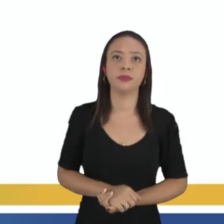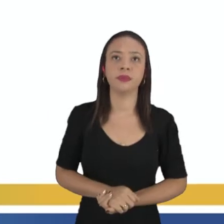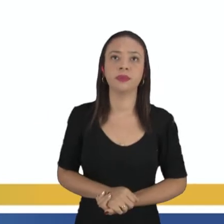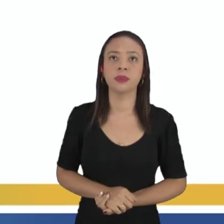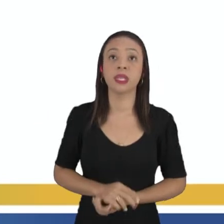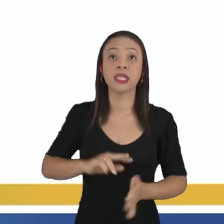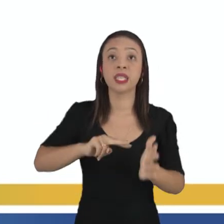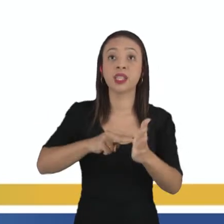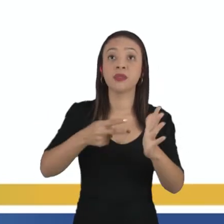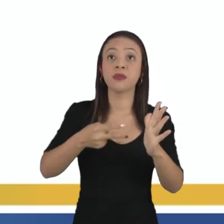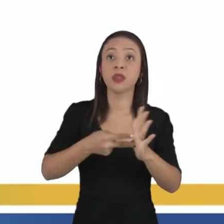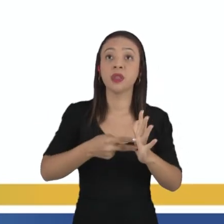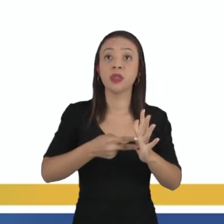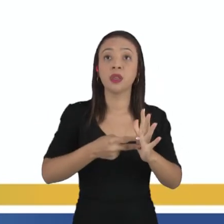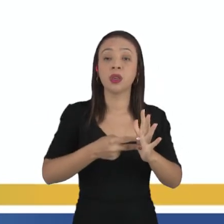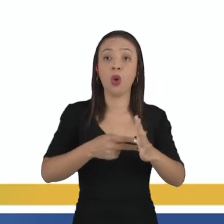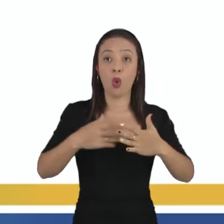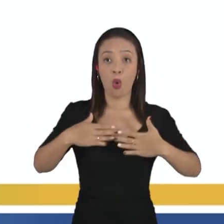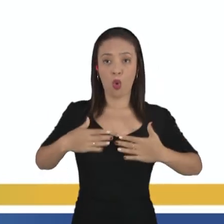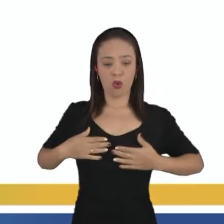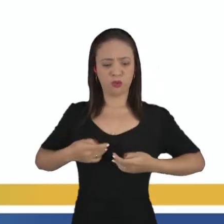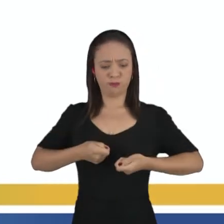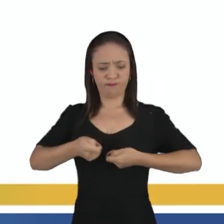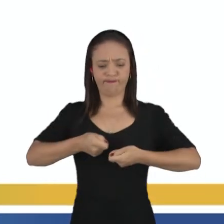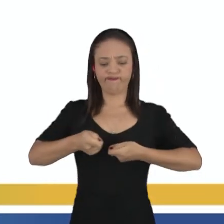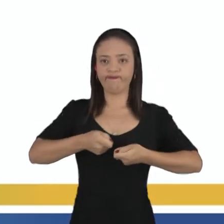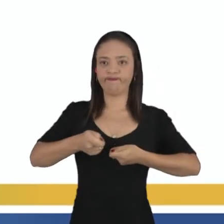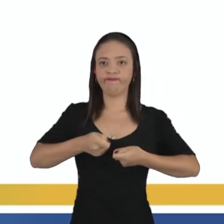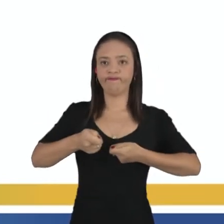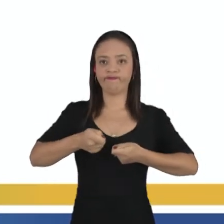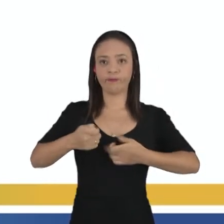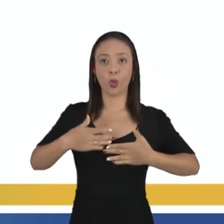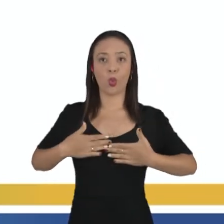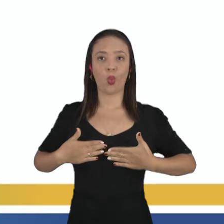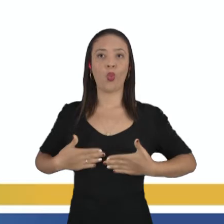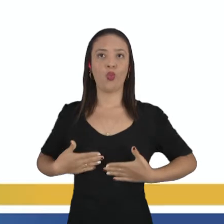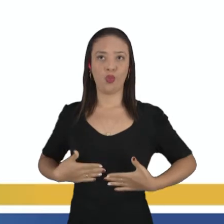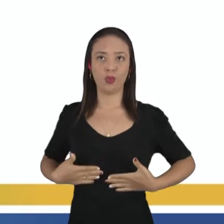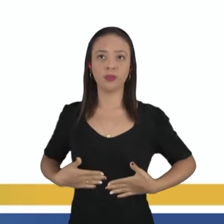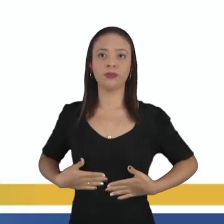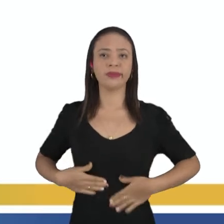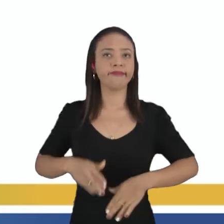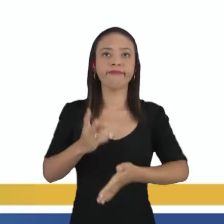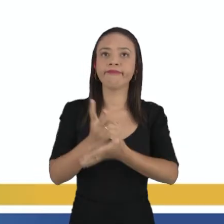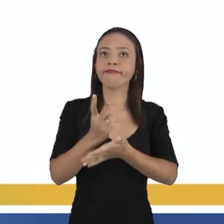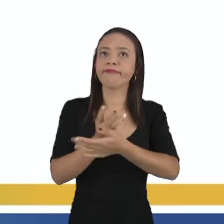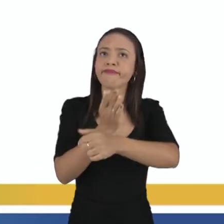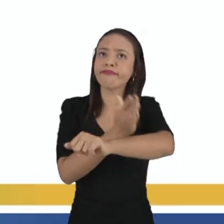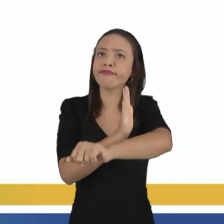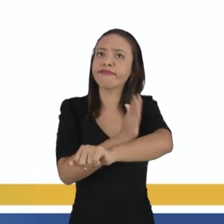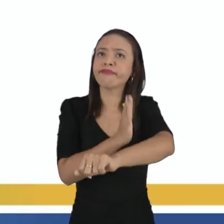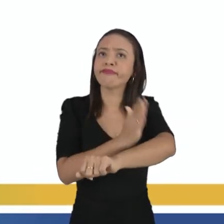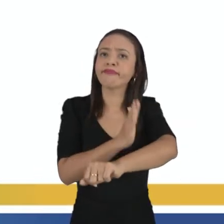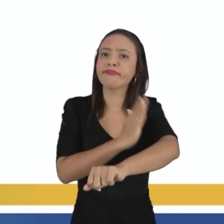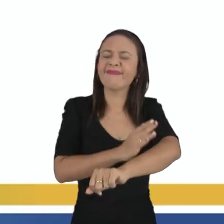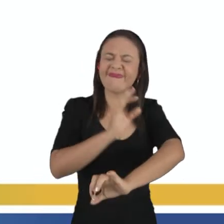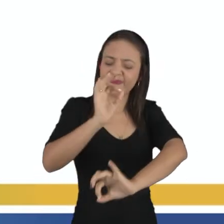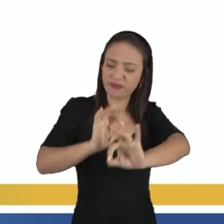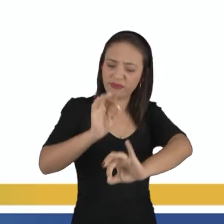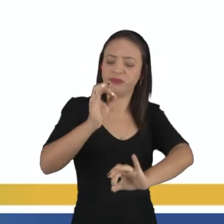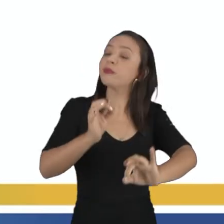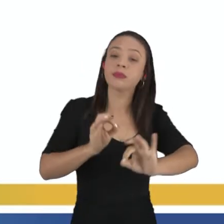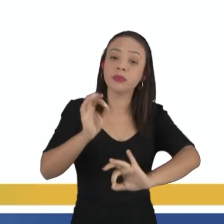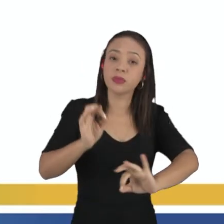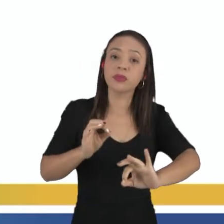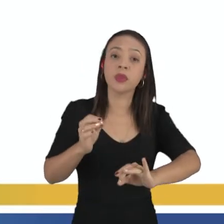todo, trata-se de um rigoroso adestramento de corpos, um treinamento, um modo de educá-los